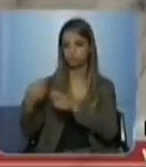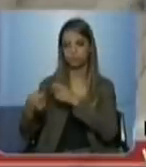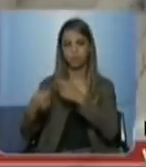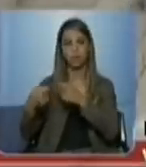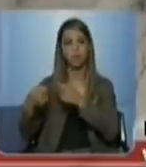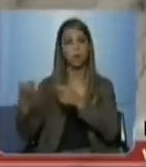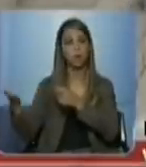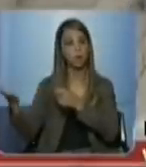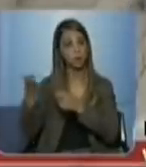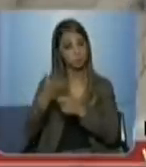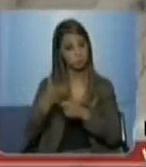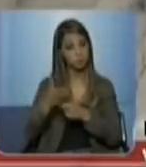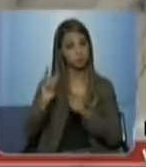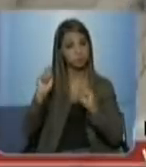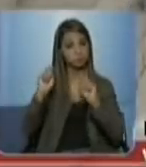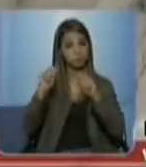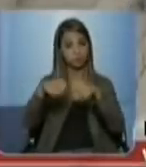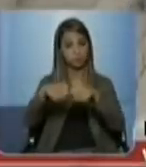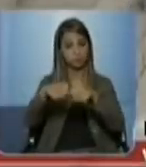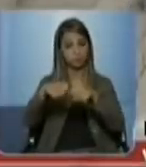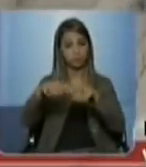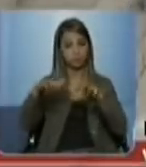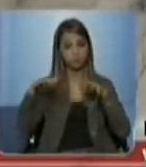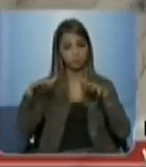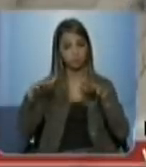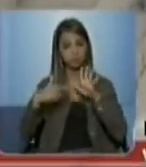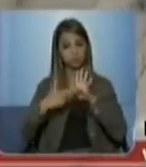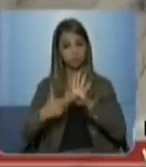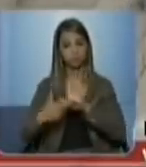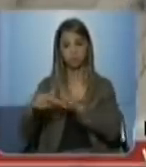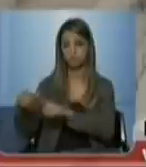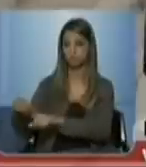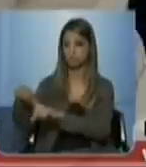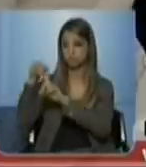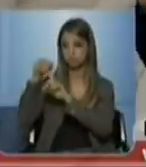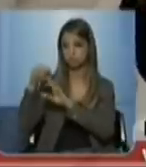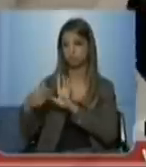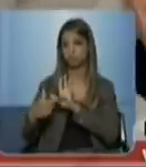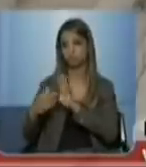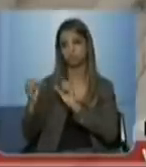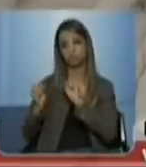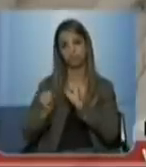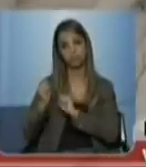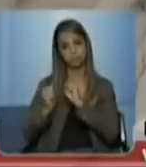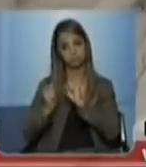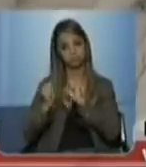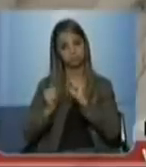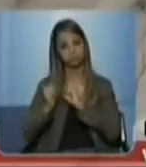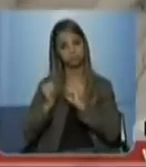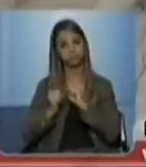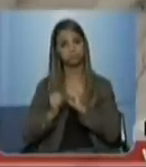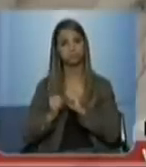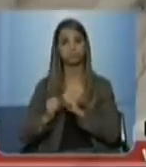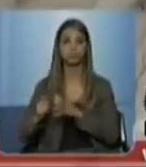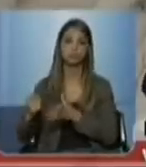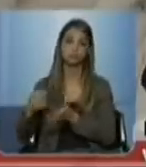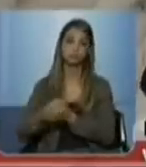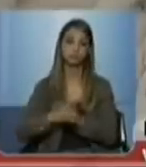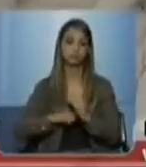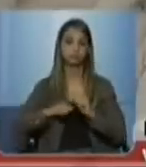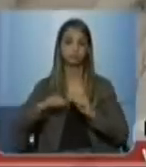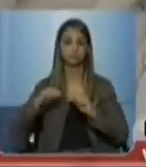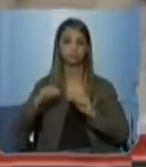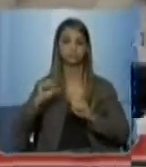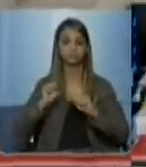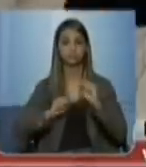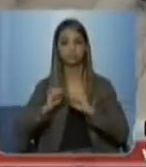possa convocar imediatamente aqui o representante da empresa e também alguns franqueados e ex franqueados porque